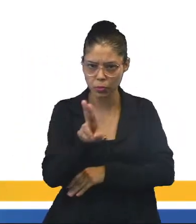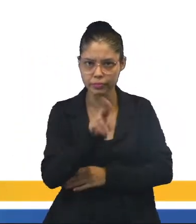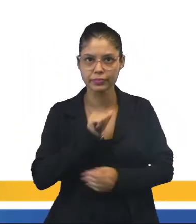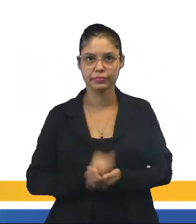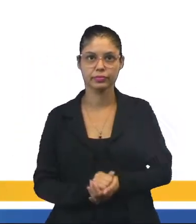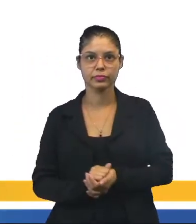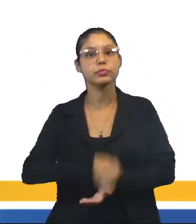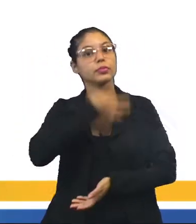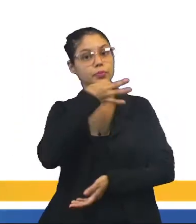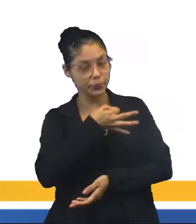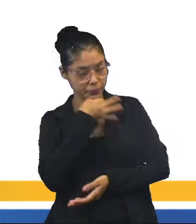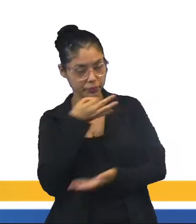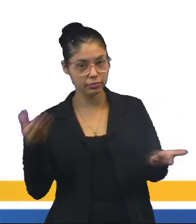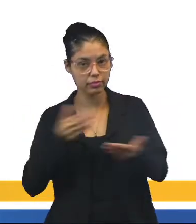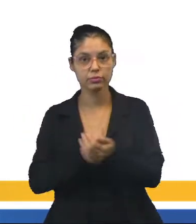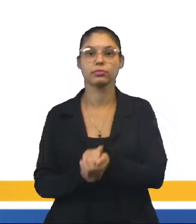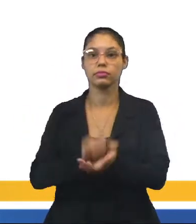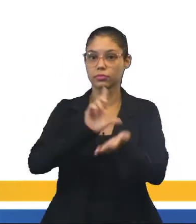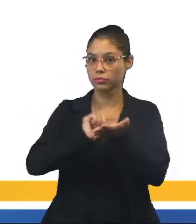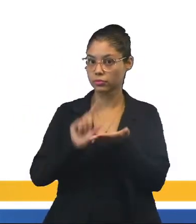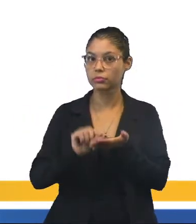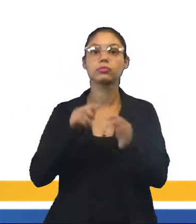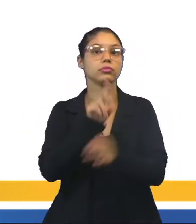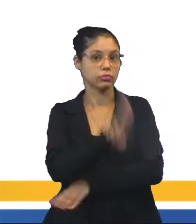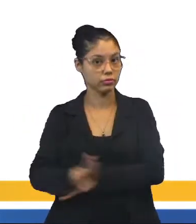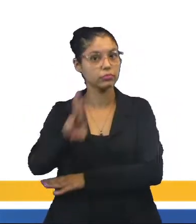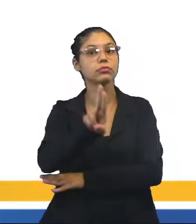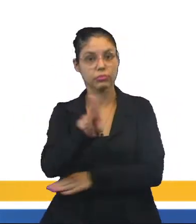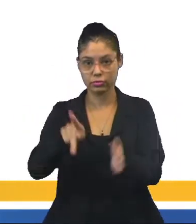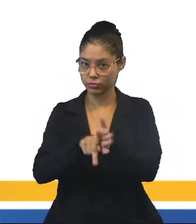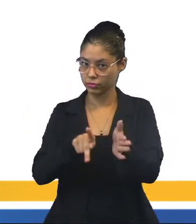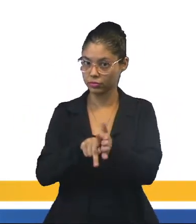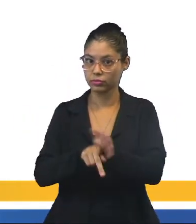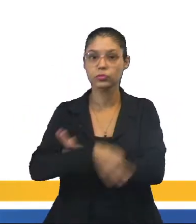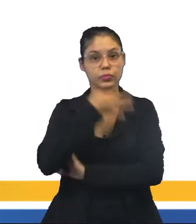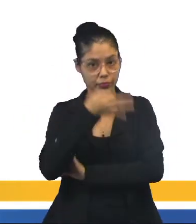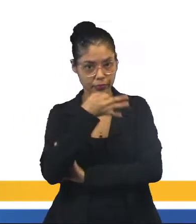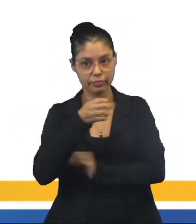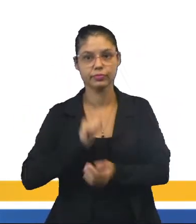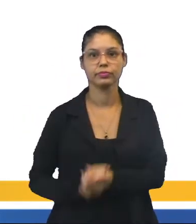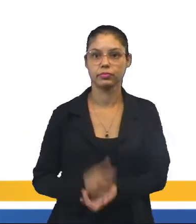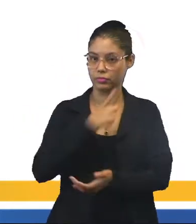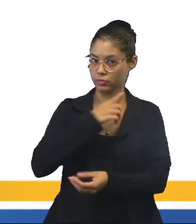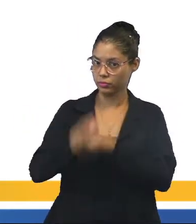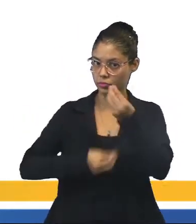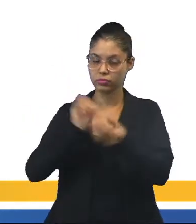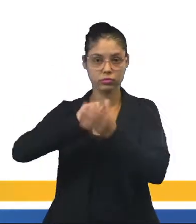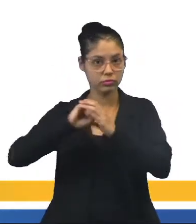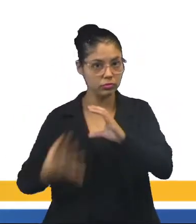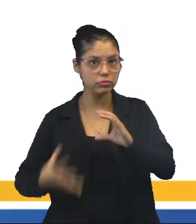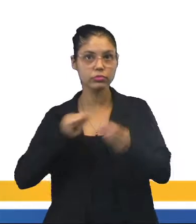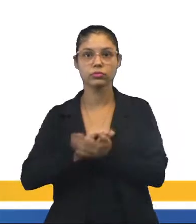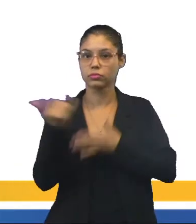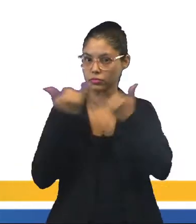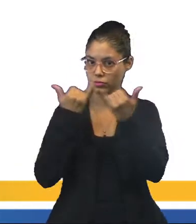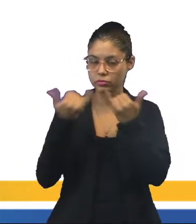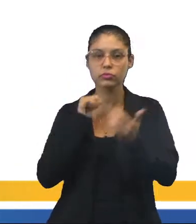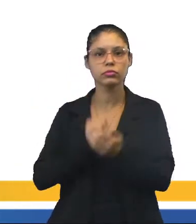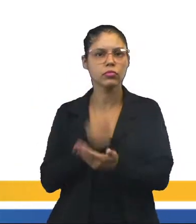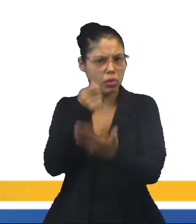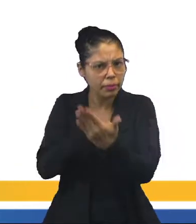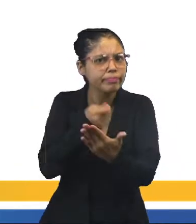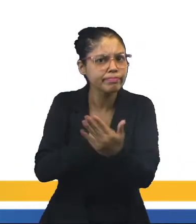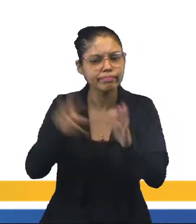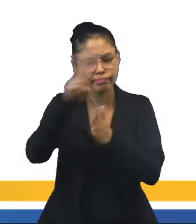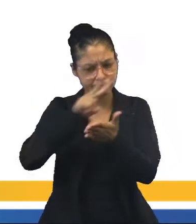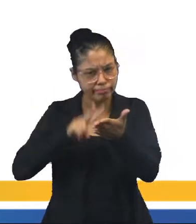A argumentação é o principal recurso retórico utilizado nos textos de opinião, que tem como característica informar e persuadir